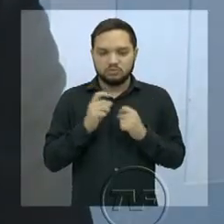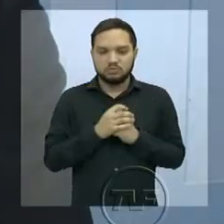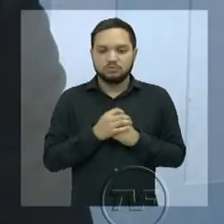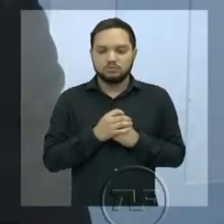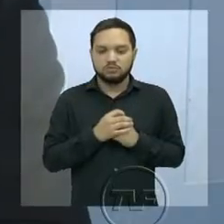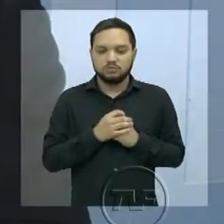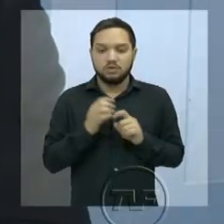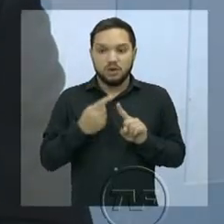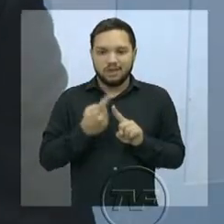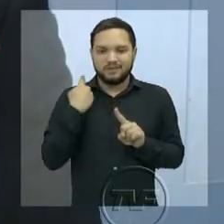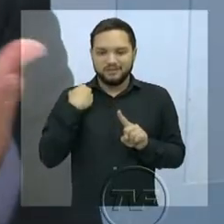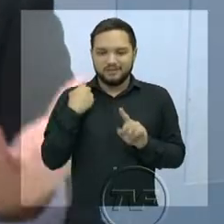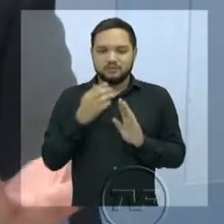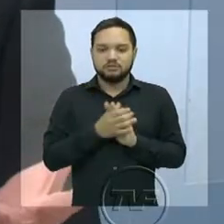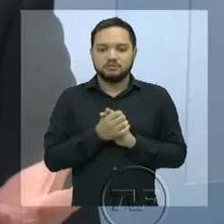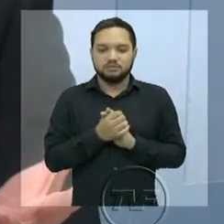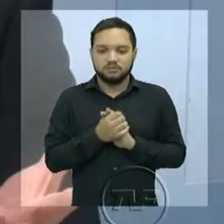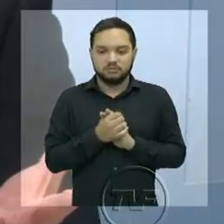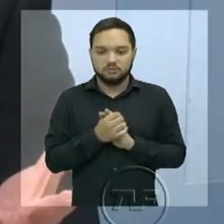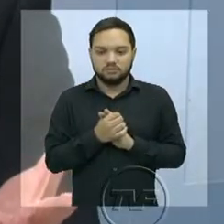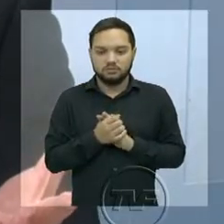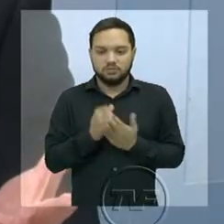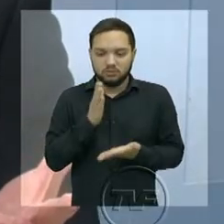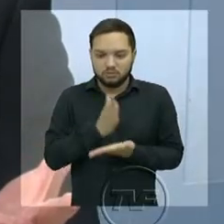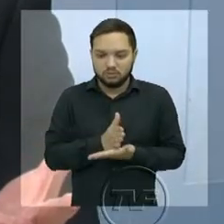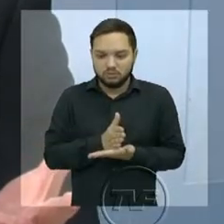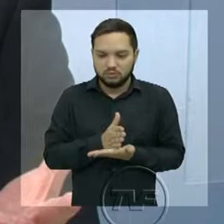bastidores foi a implosão do Centrão, né?